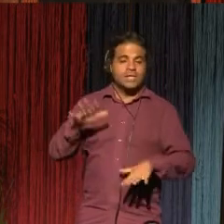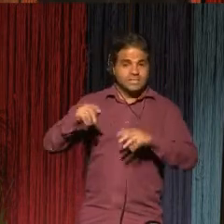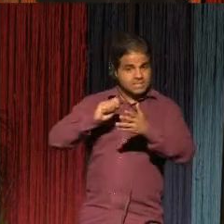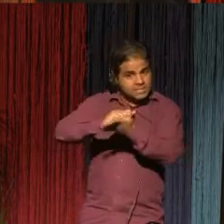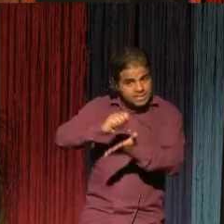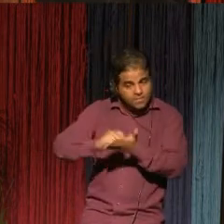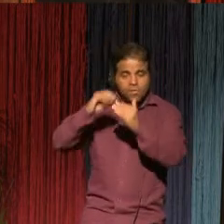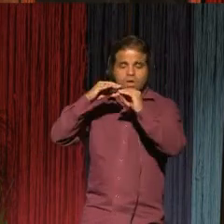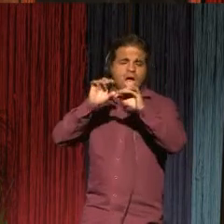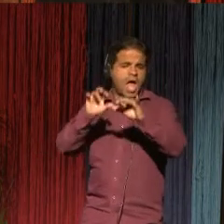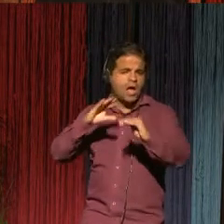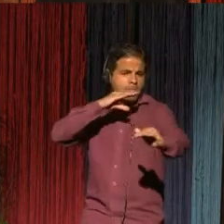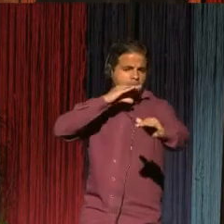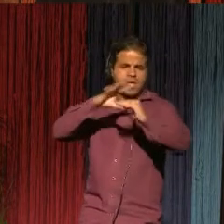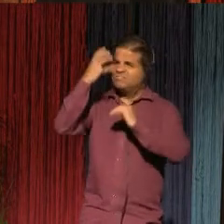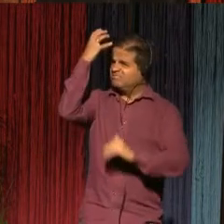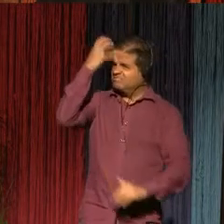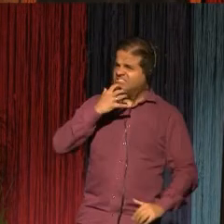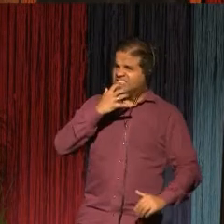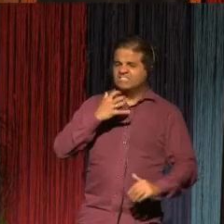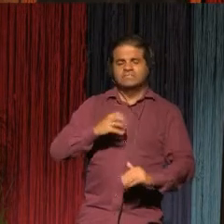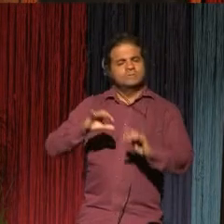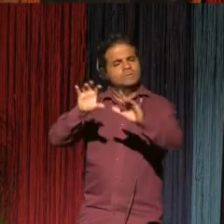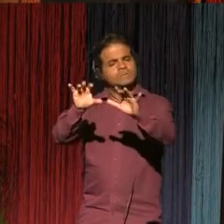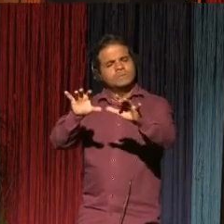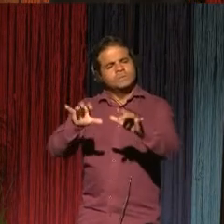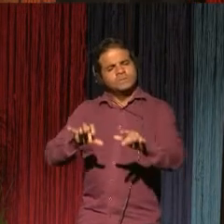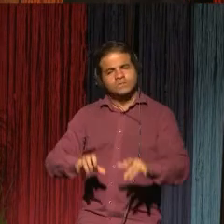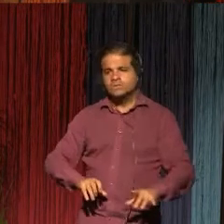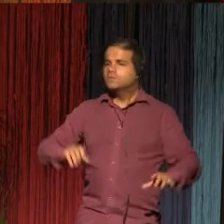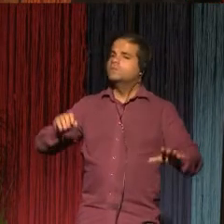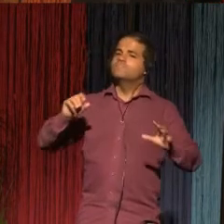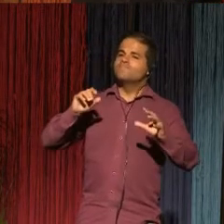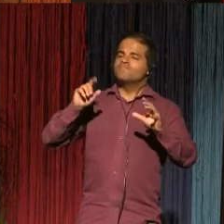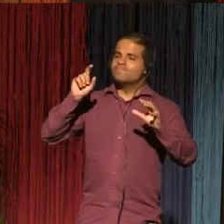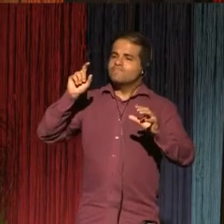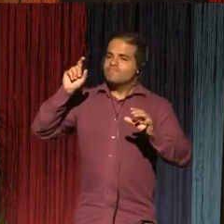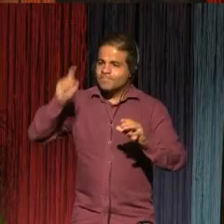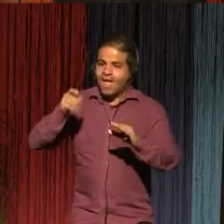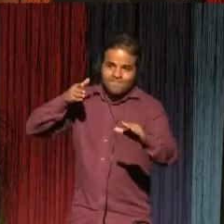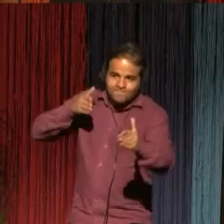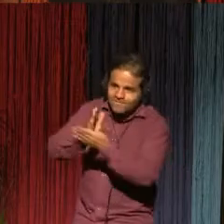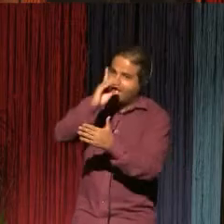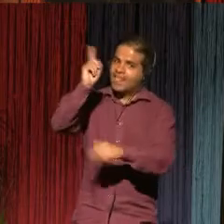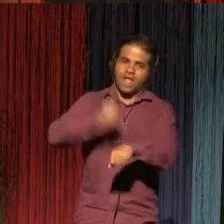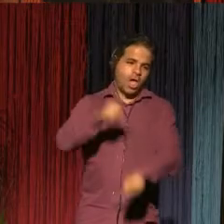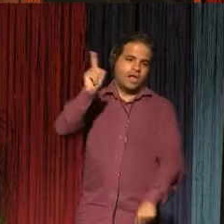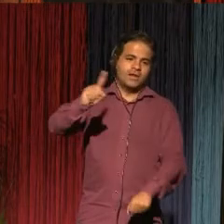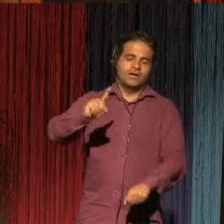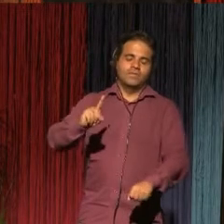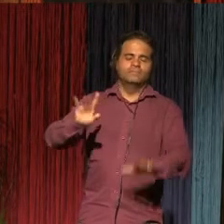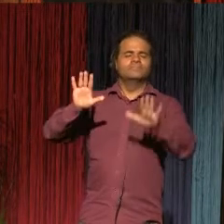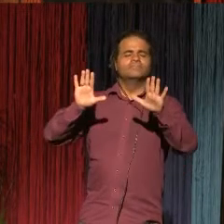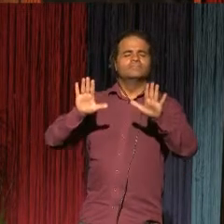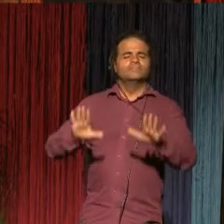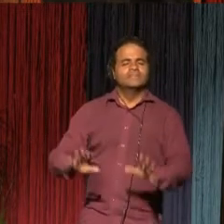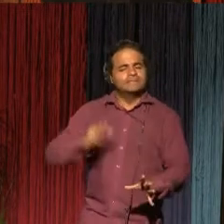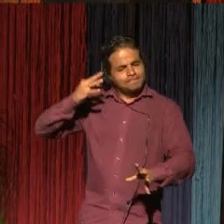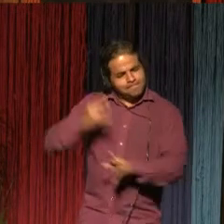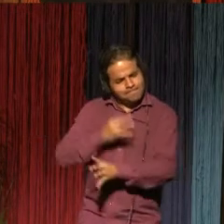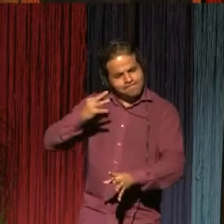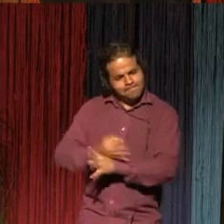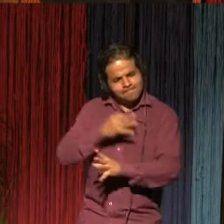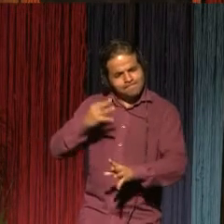escrito um e-mail com muita raiva. Você tem que ter o autocontrole de não clicar em enviar na hora. E